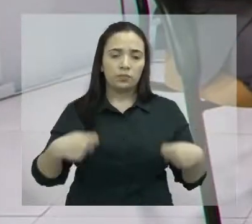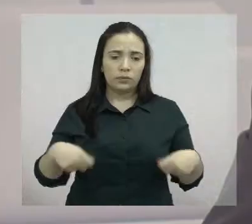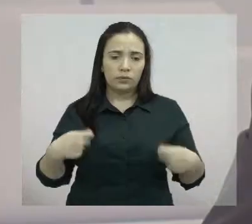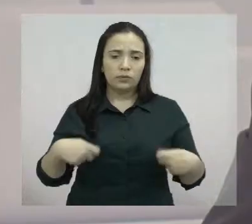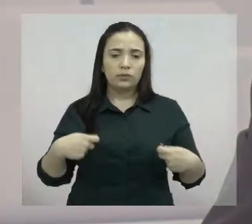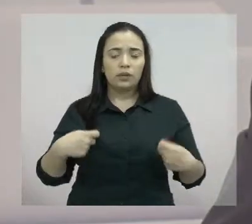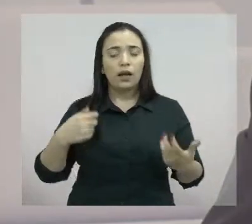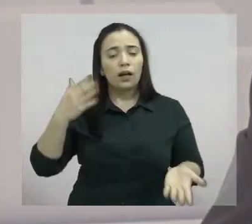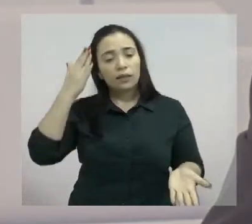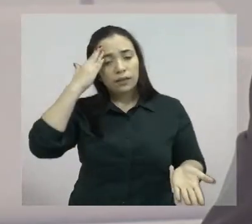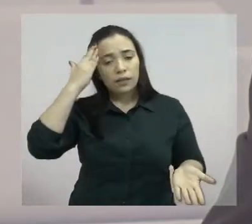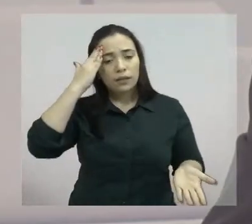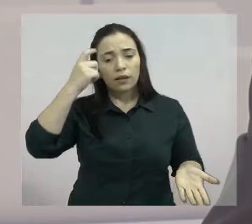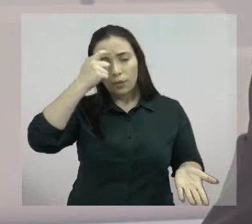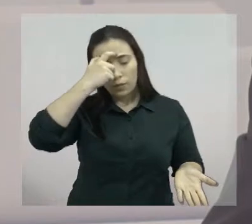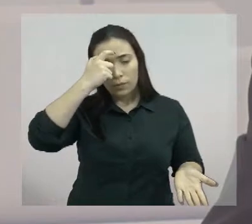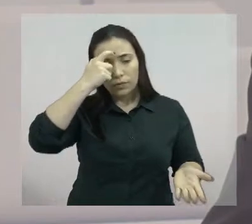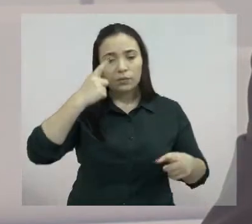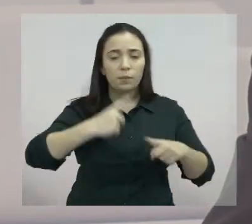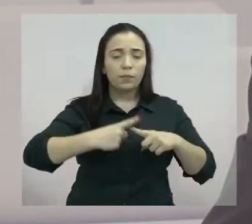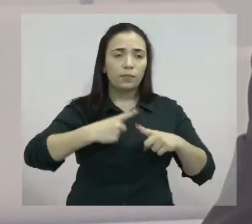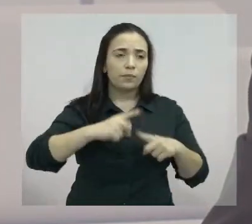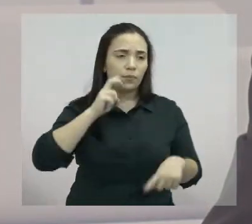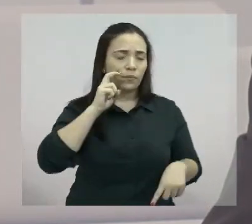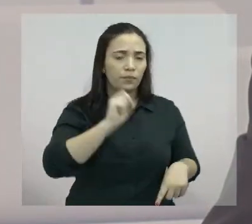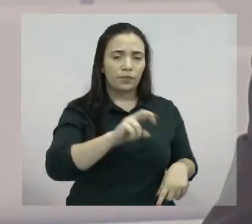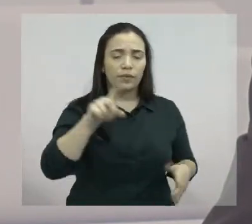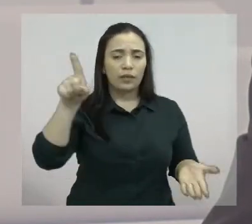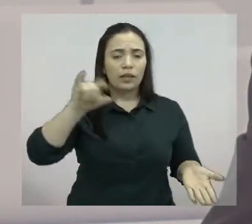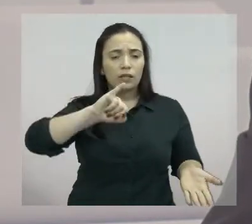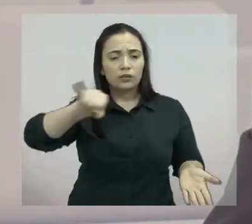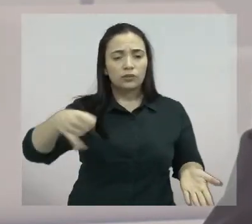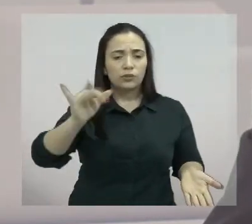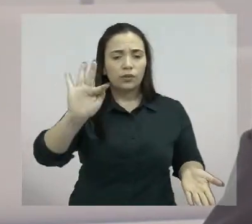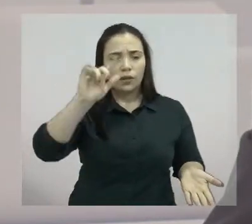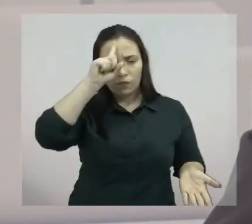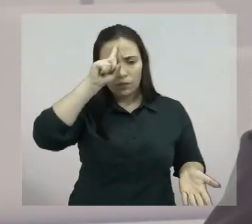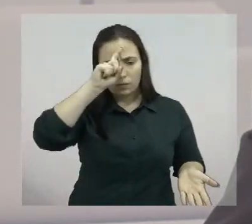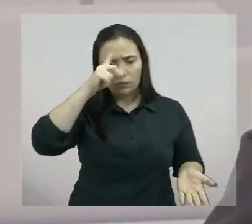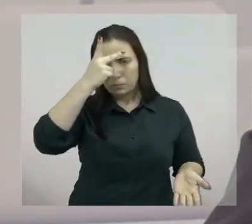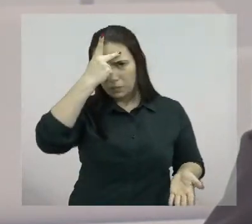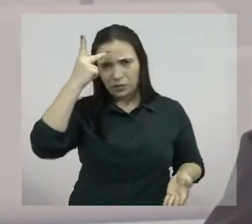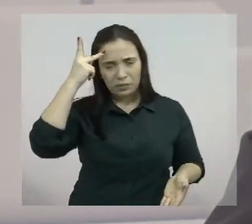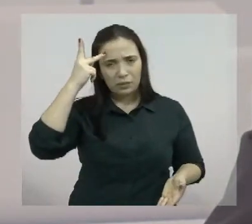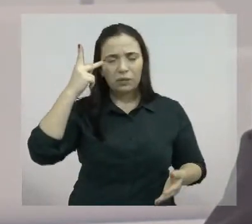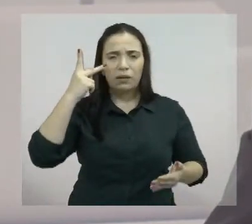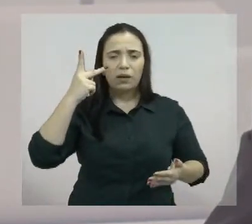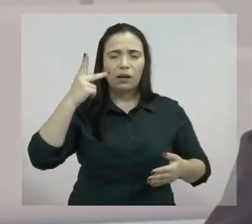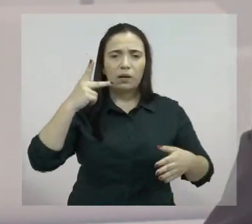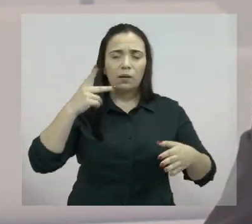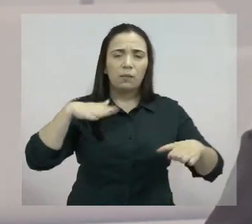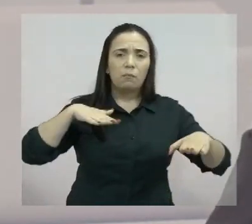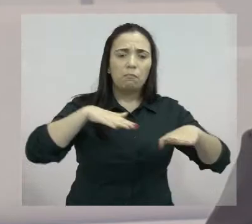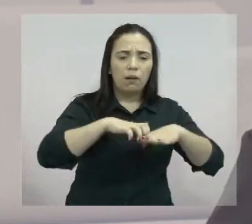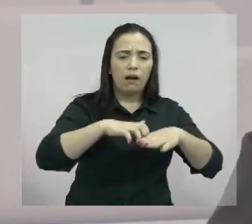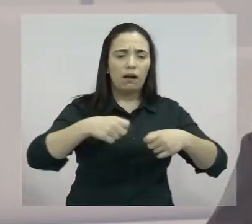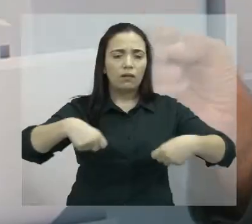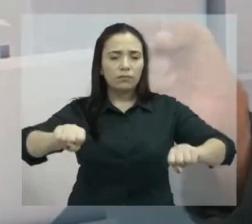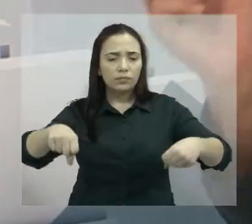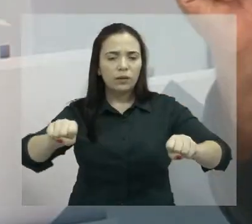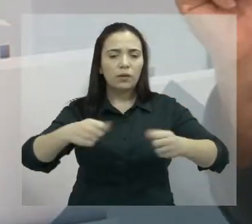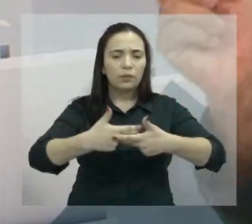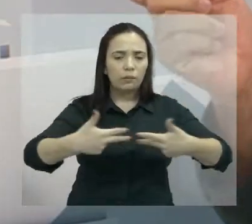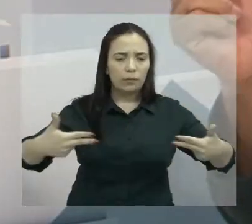tanto precisa entender isso, porque a gente vê que no IJF o maior número de pessoas acidentadas, infelizmente, são de ciclistas,